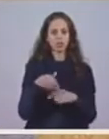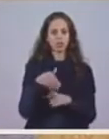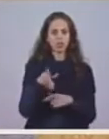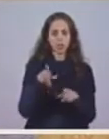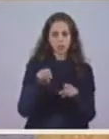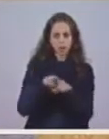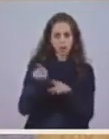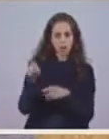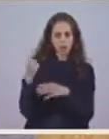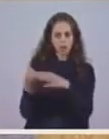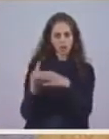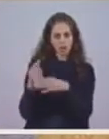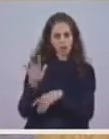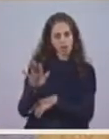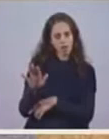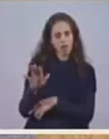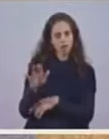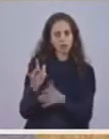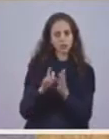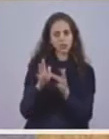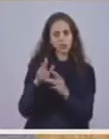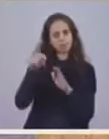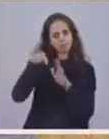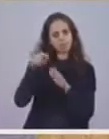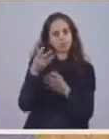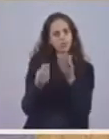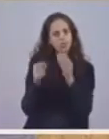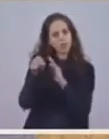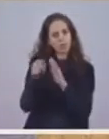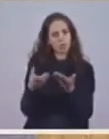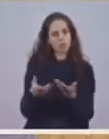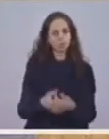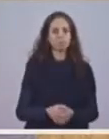ele ficar de quarentena dentro do sepulcro?